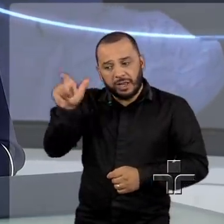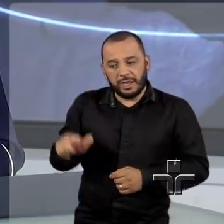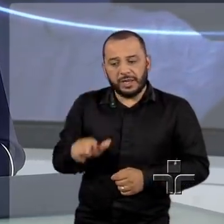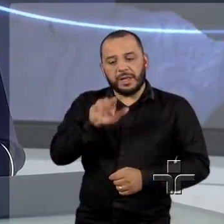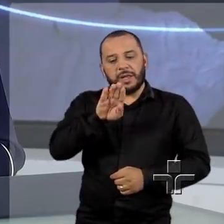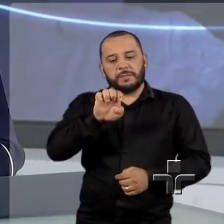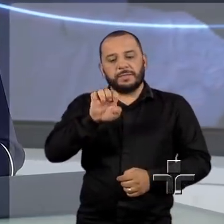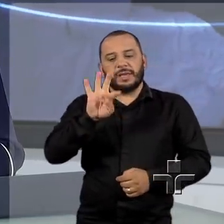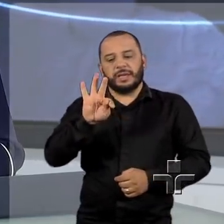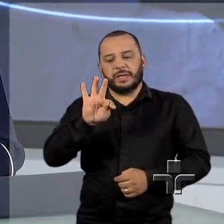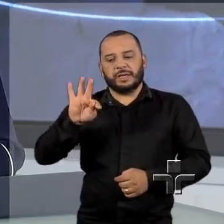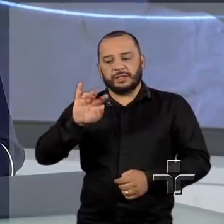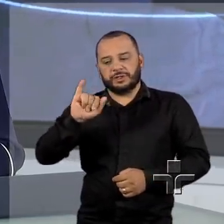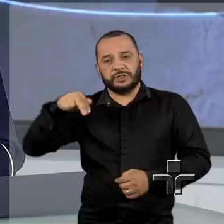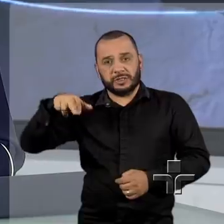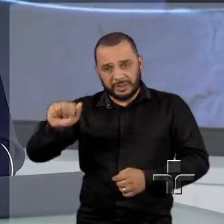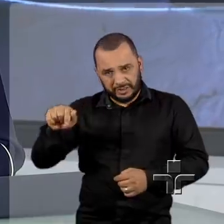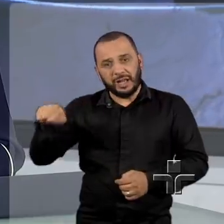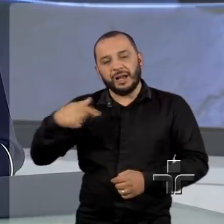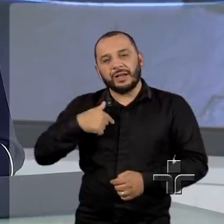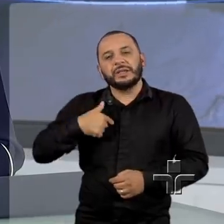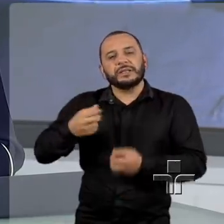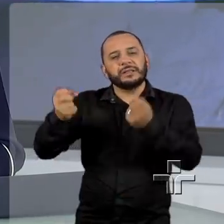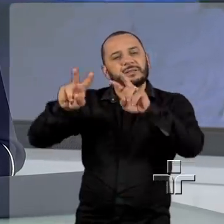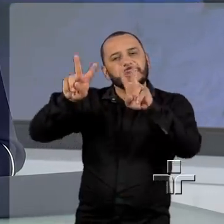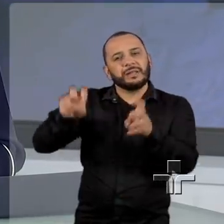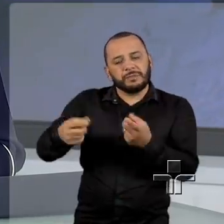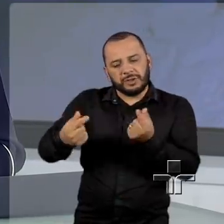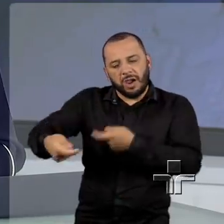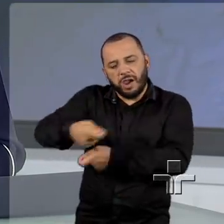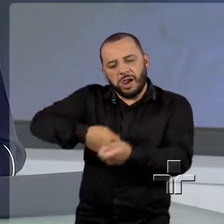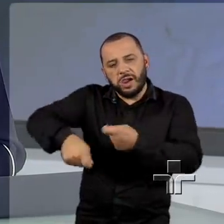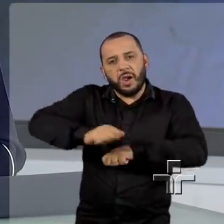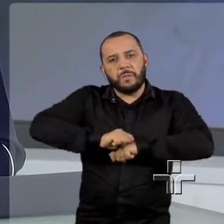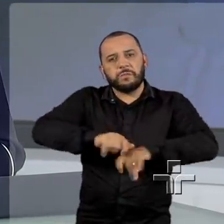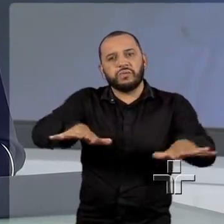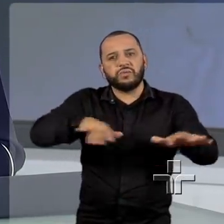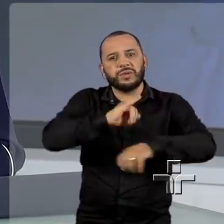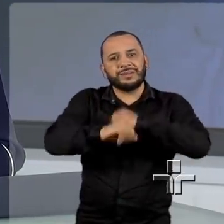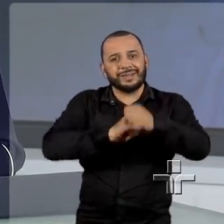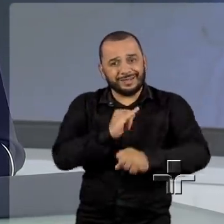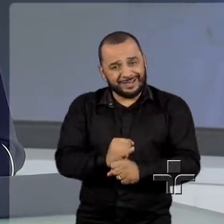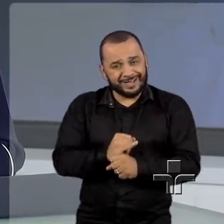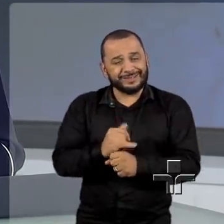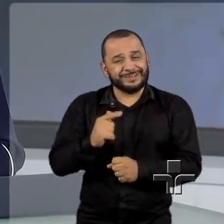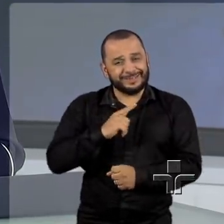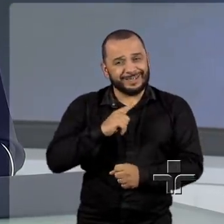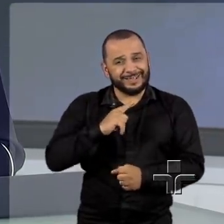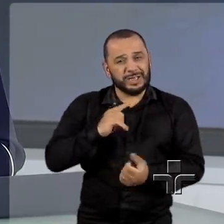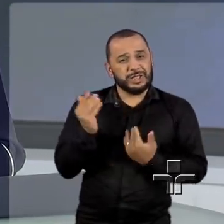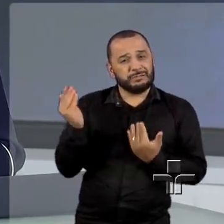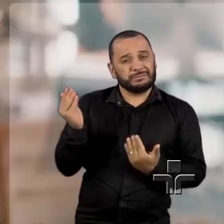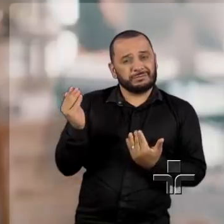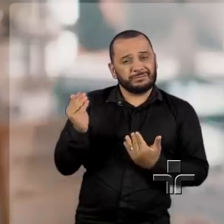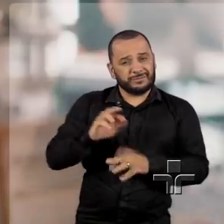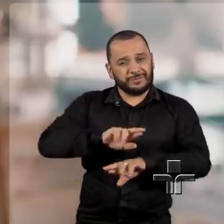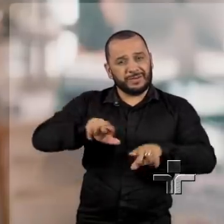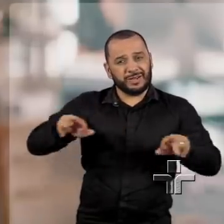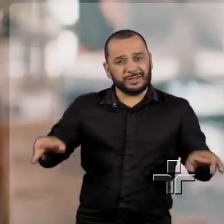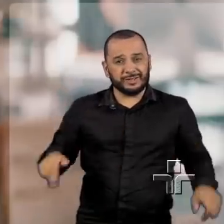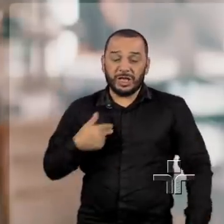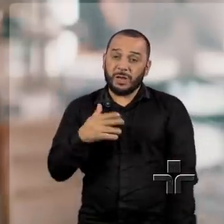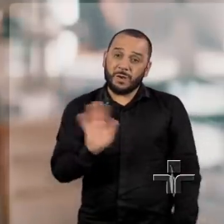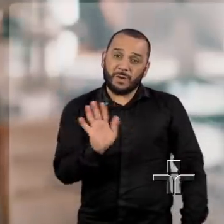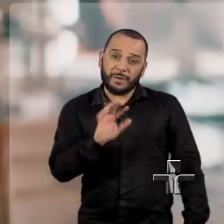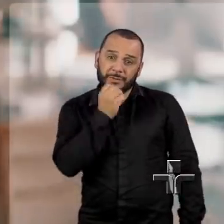uma empresa especializada em conteúdo financeiro, viralizou na internet e levantou uma série de dúvidas. Oi,